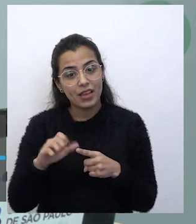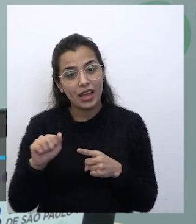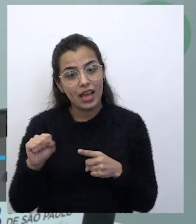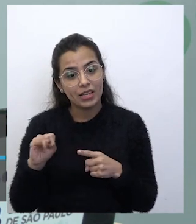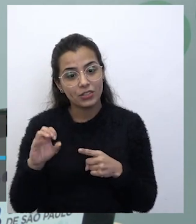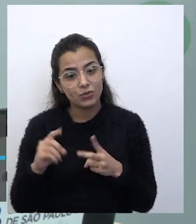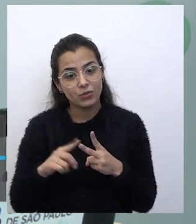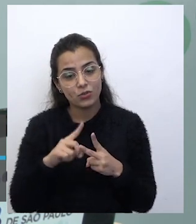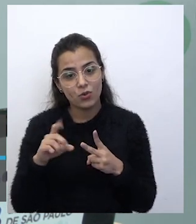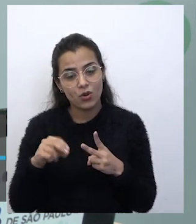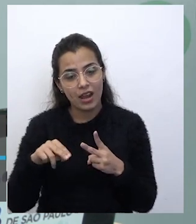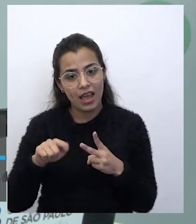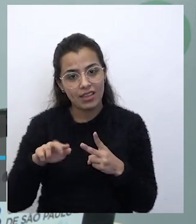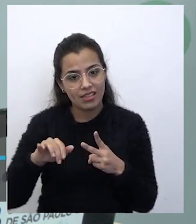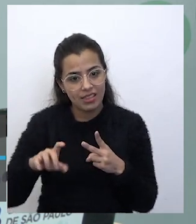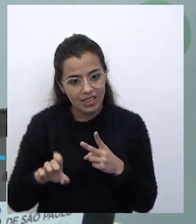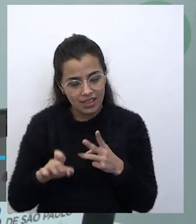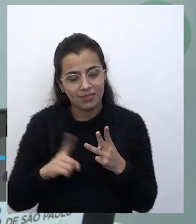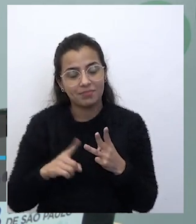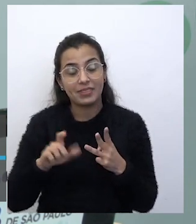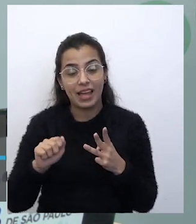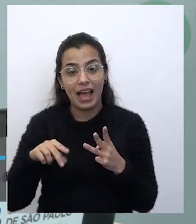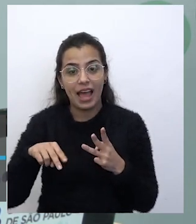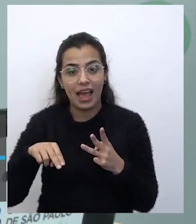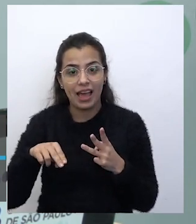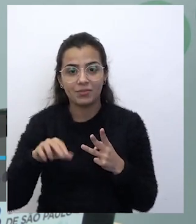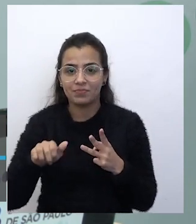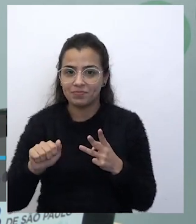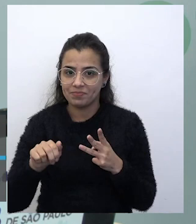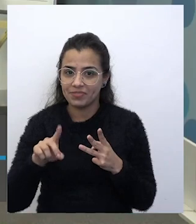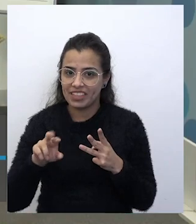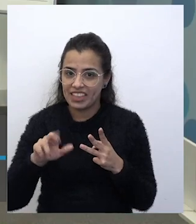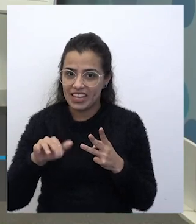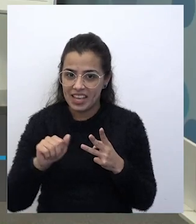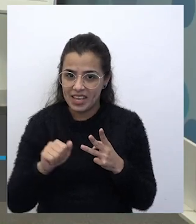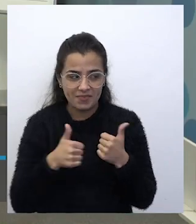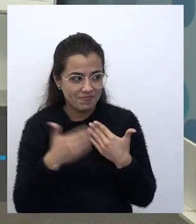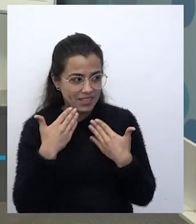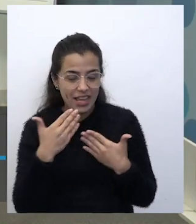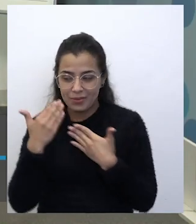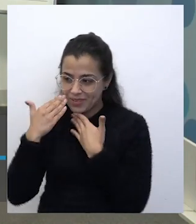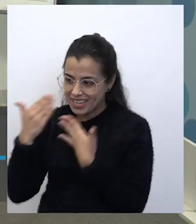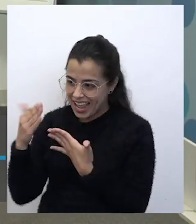Zoraide, Márcio e Adriana. Vamos então fazer o gráfico, professora? Vamos sim. Obrigada,